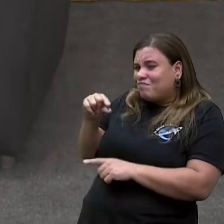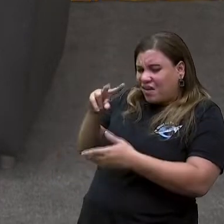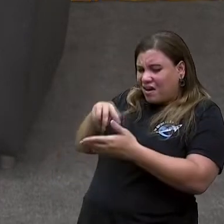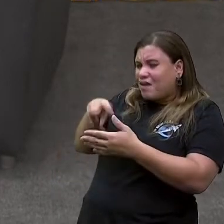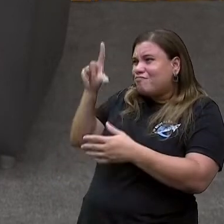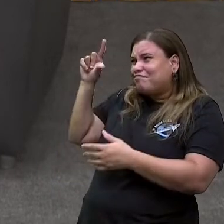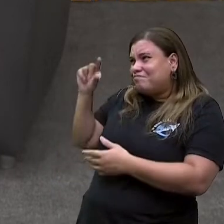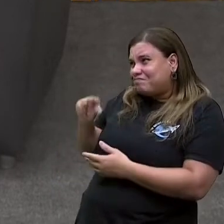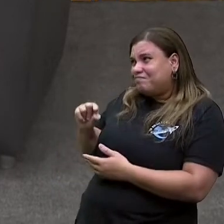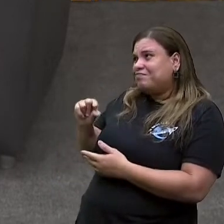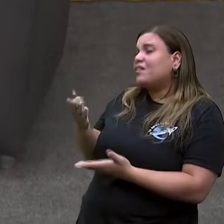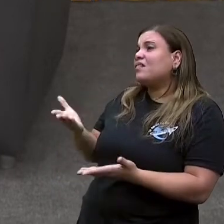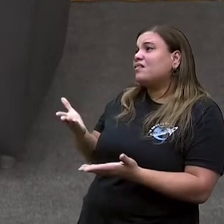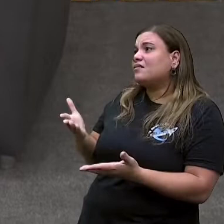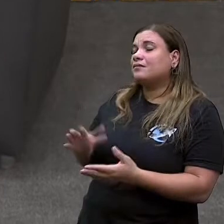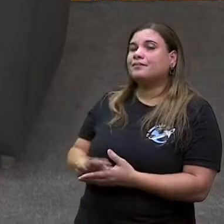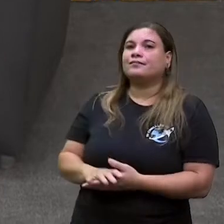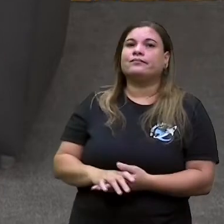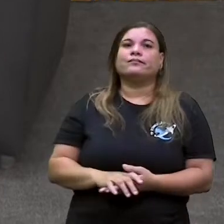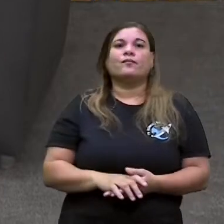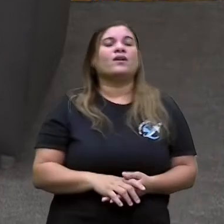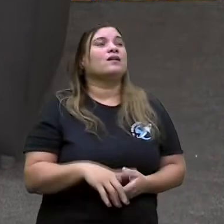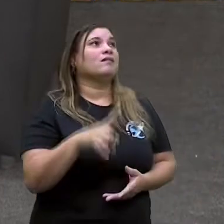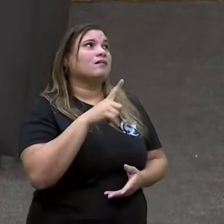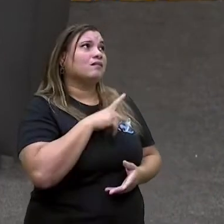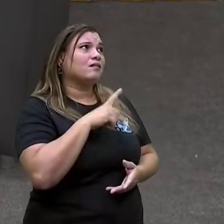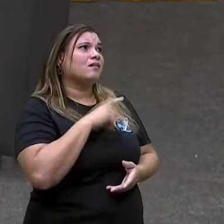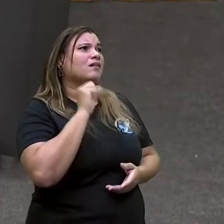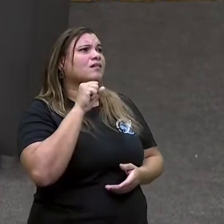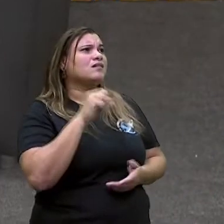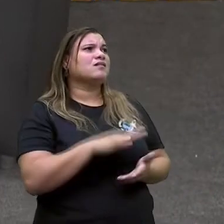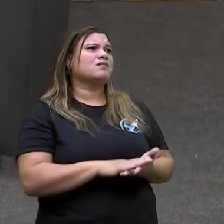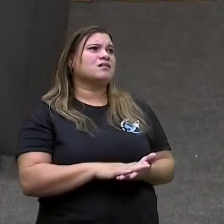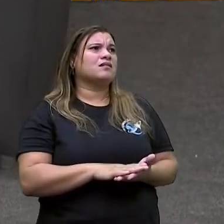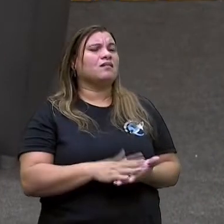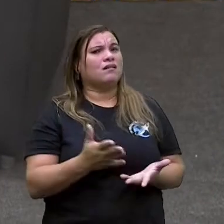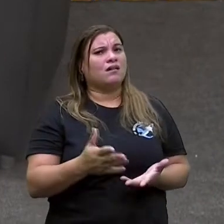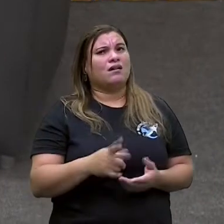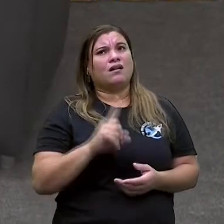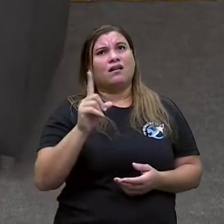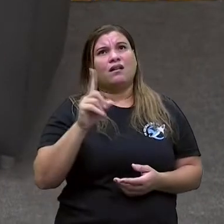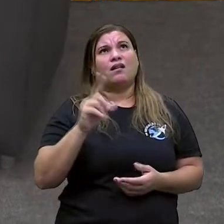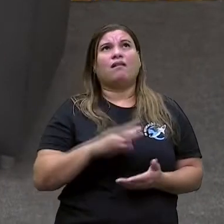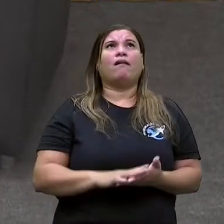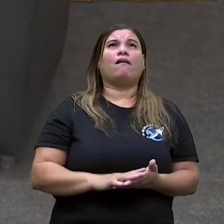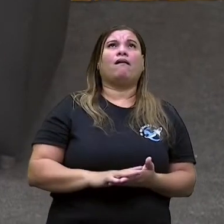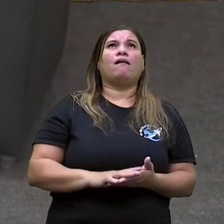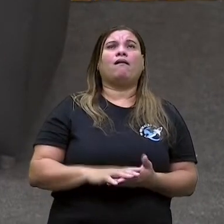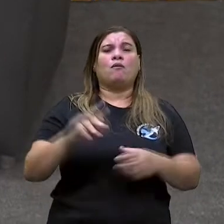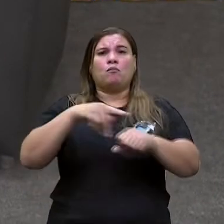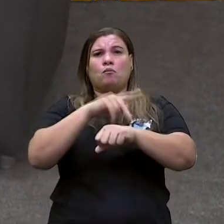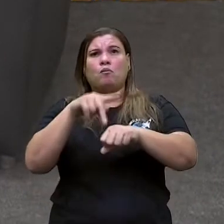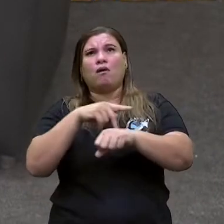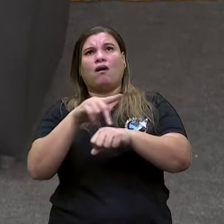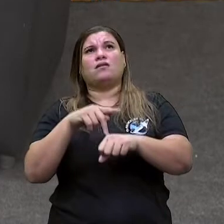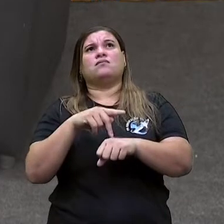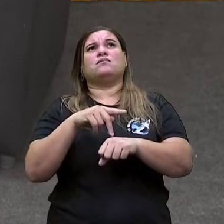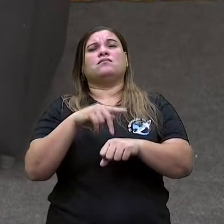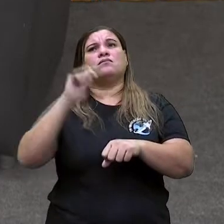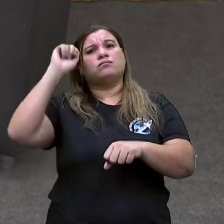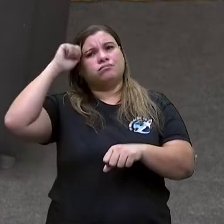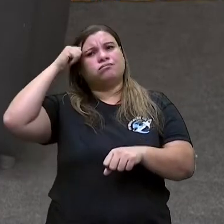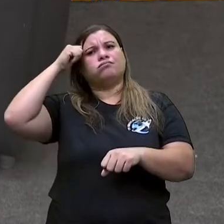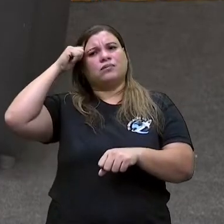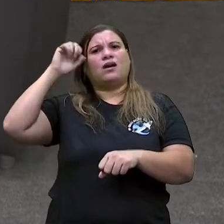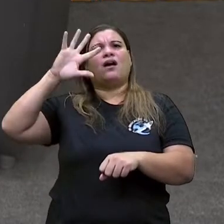Alguns autores dizem que em Moçambique se lê pouco, né? Na África, dada a pobreza, dado muitos problemas